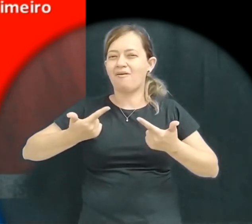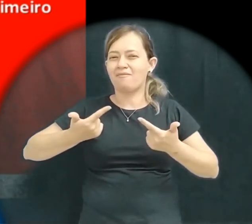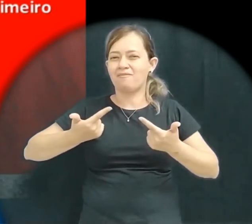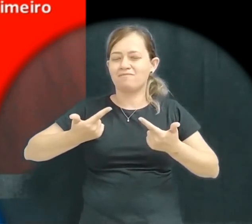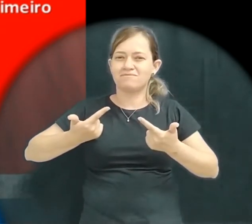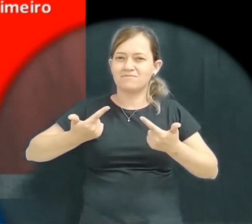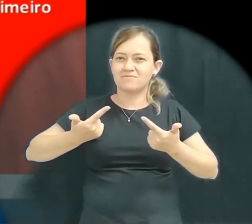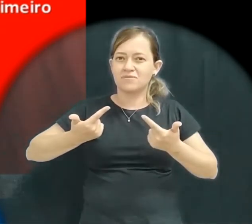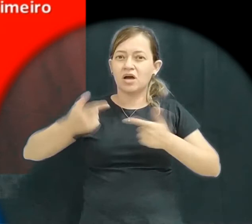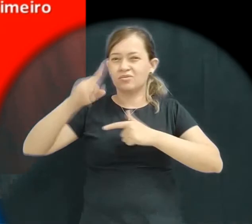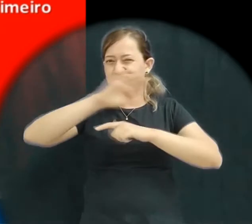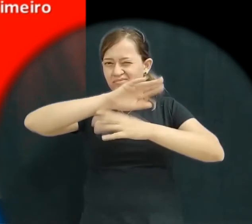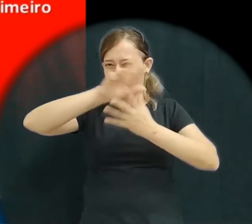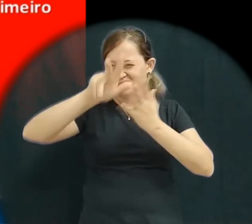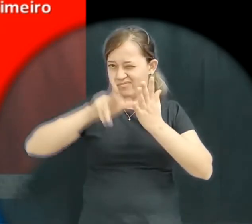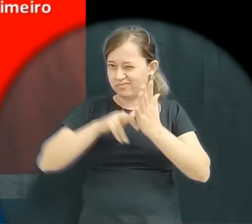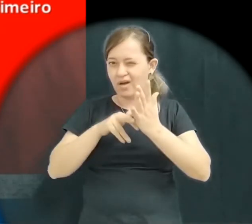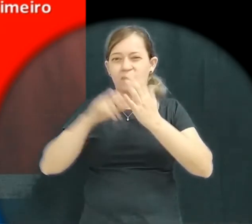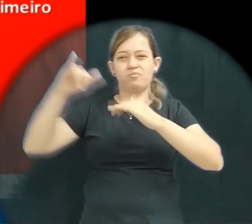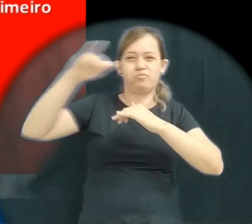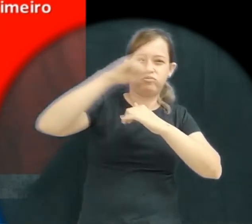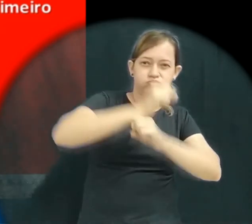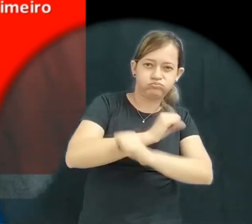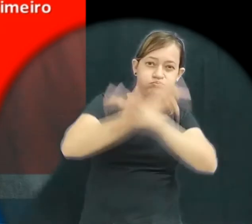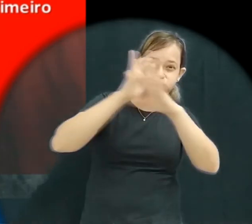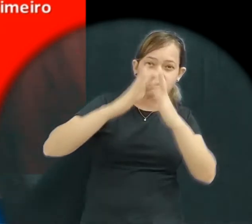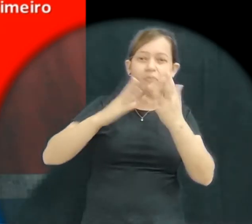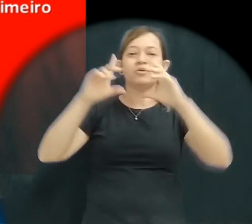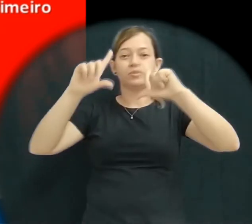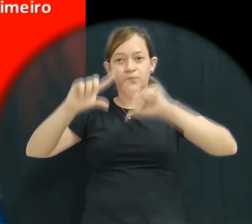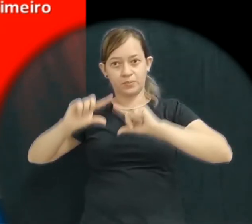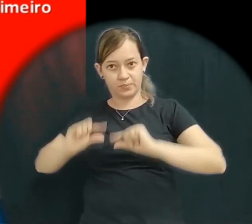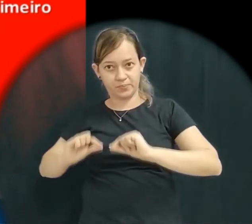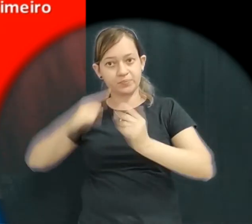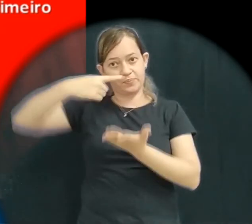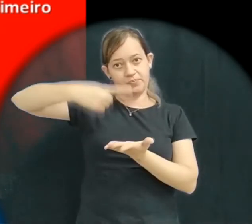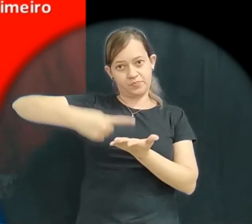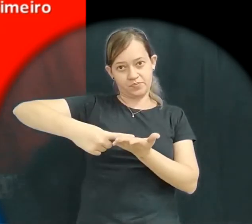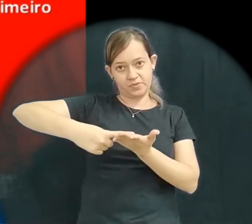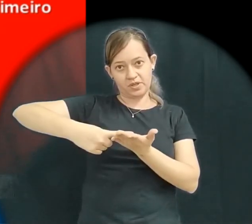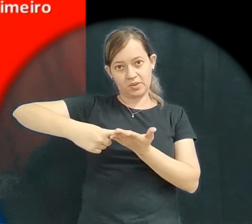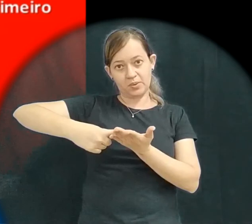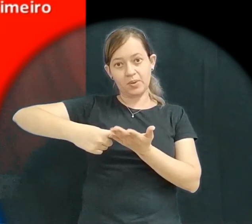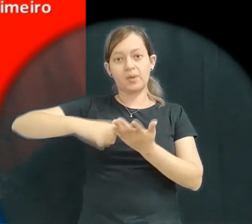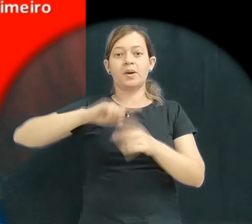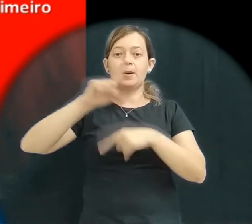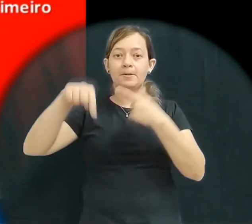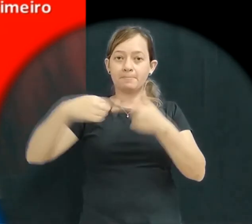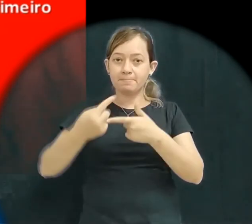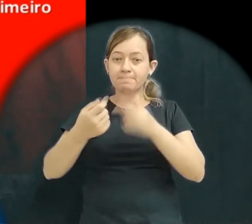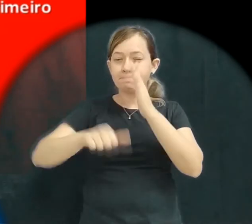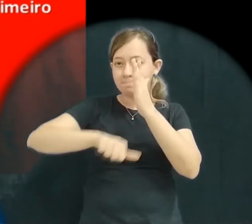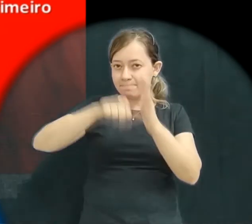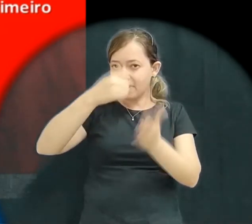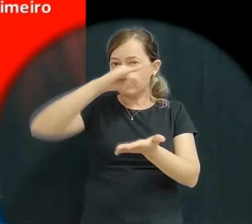nucleares, diminuir os arsenais nucleares. De 1972 a 69, a segunda rodada de